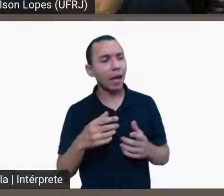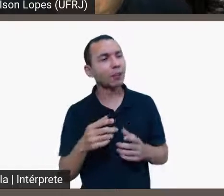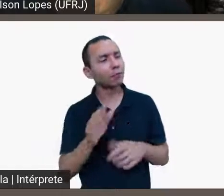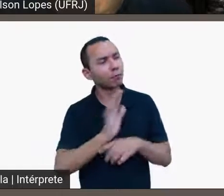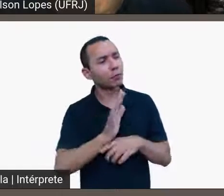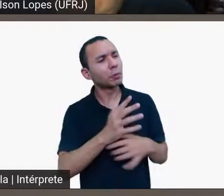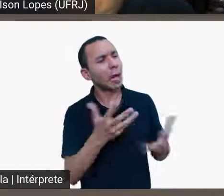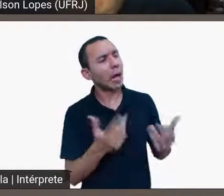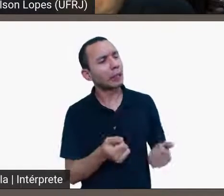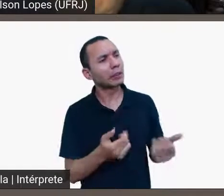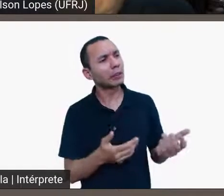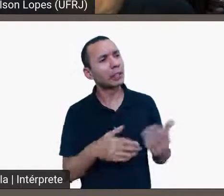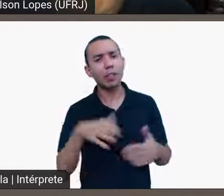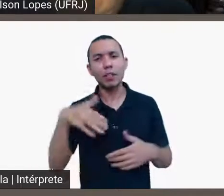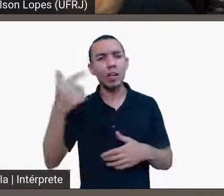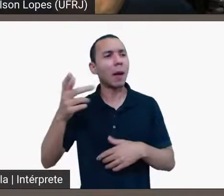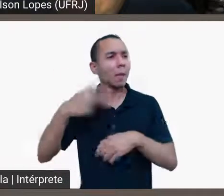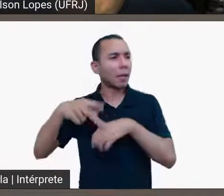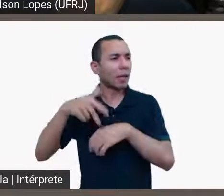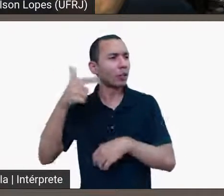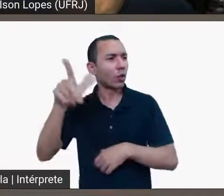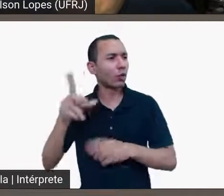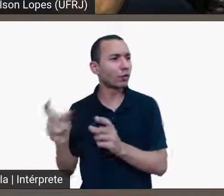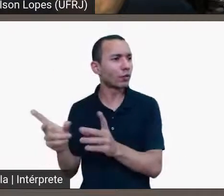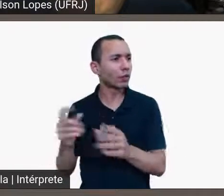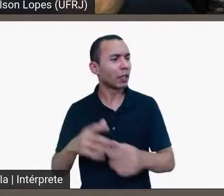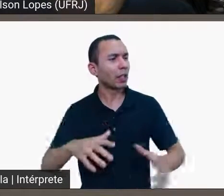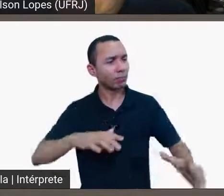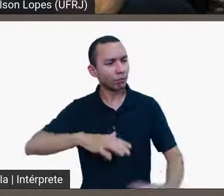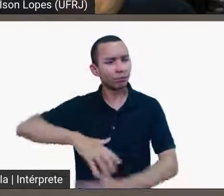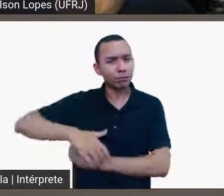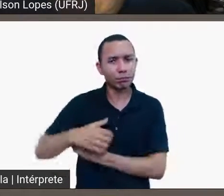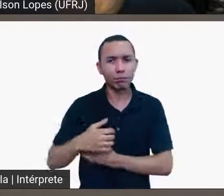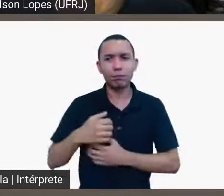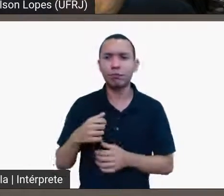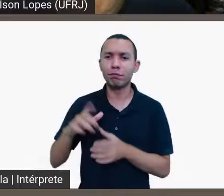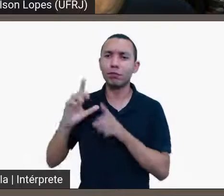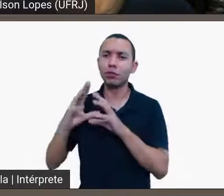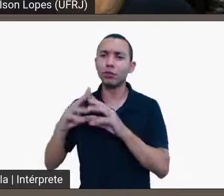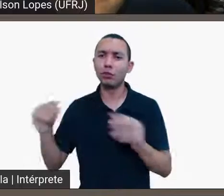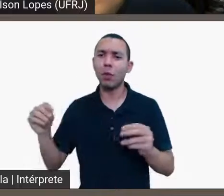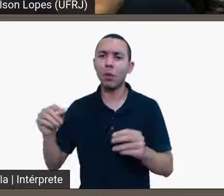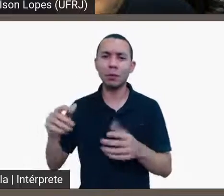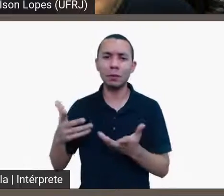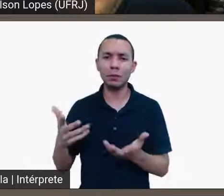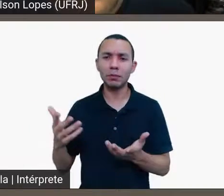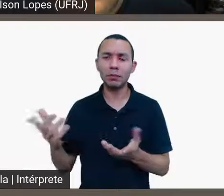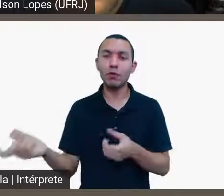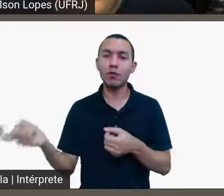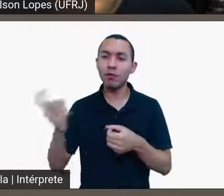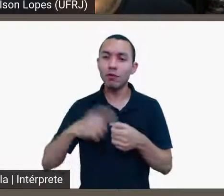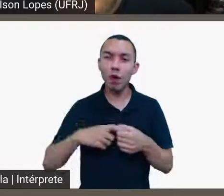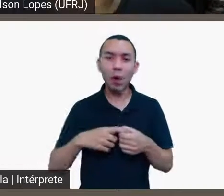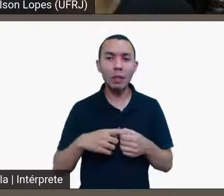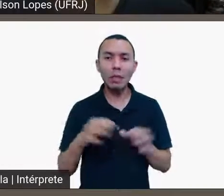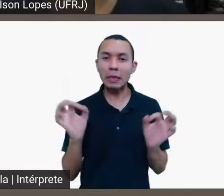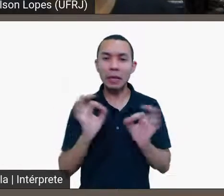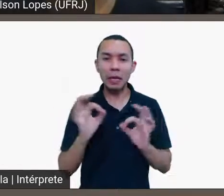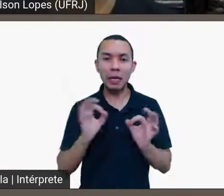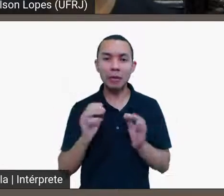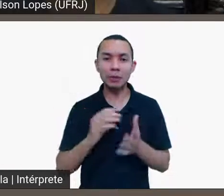no exterior, e ele leva o filme embaixo do braço e some. Nunca mais o Silvino Santos vai ver os